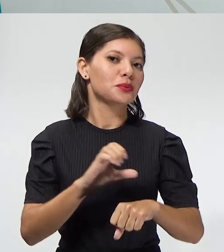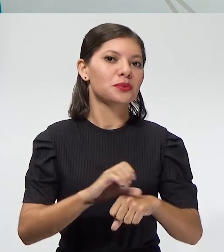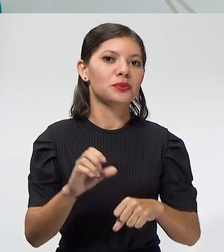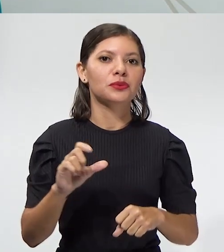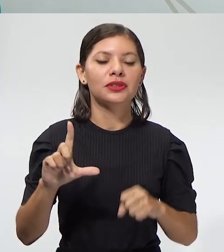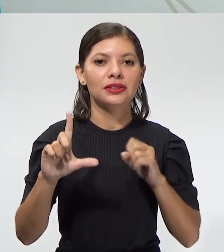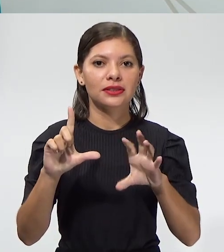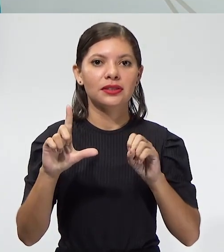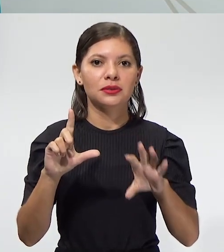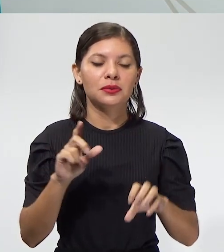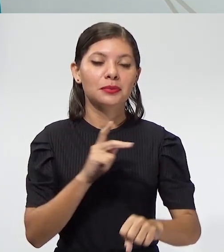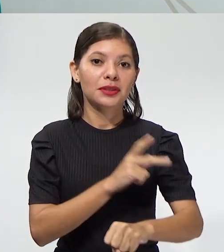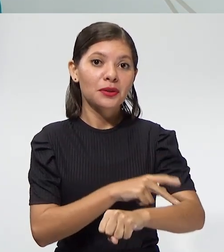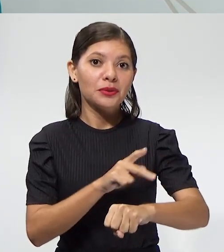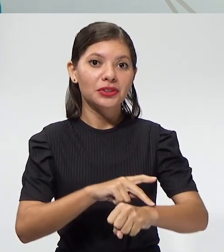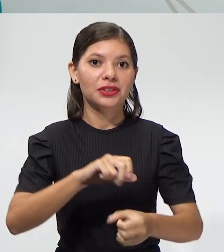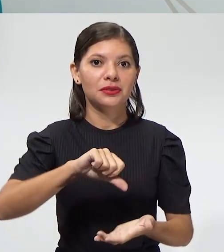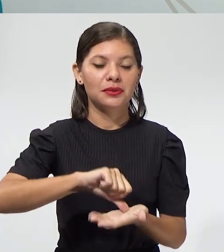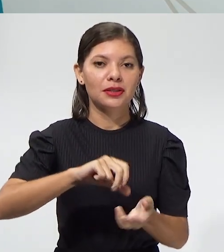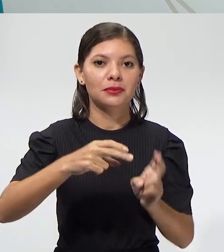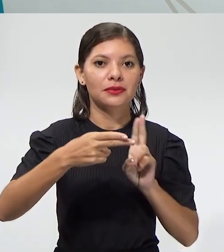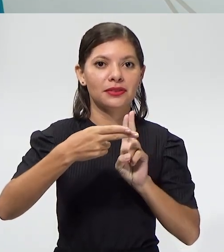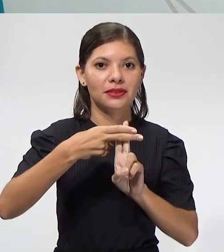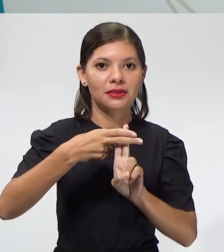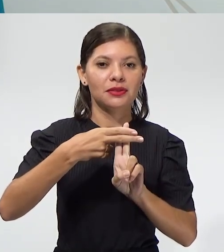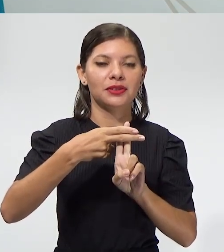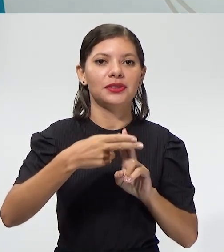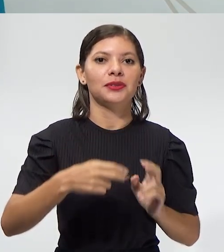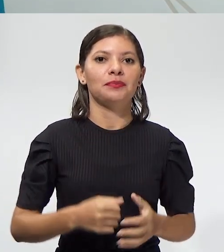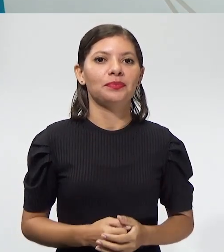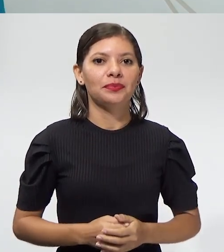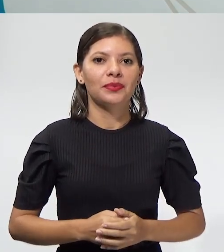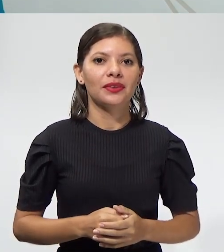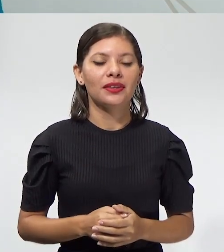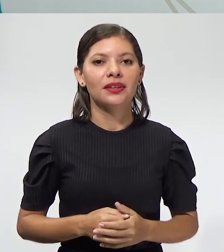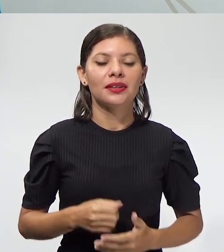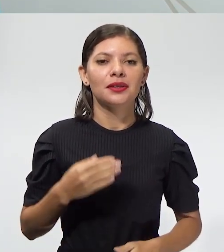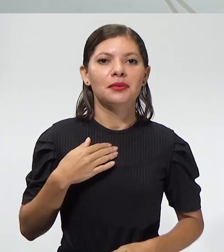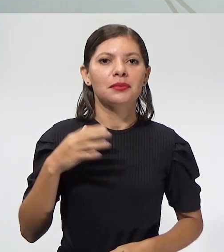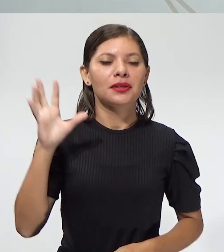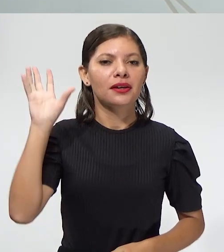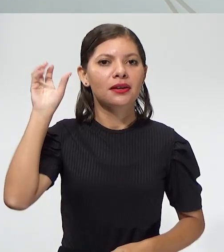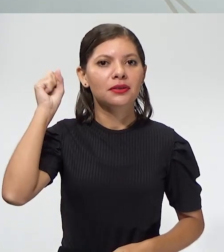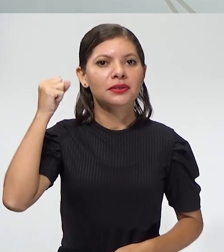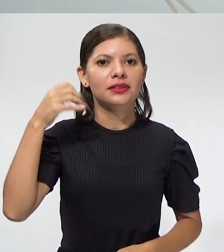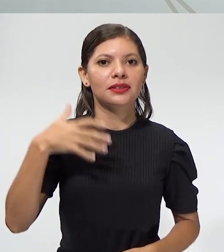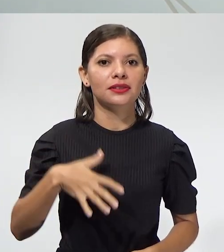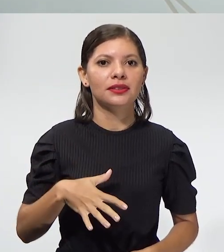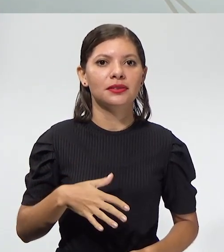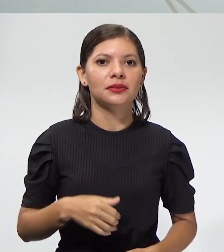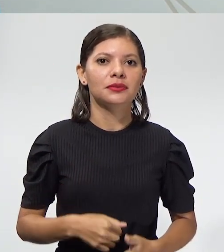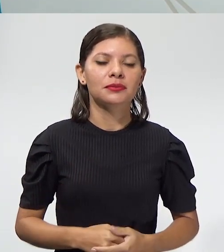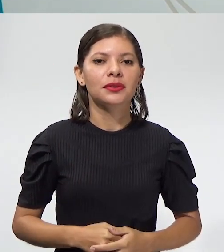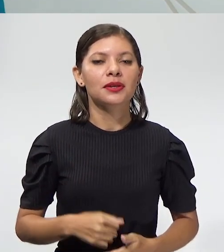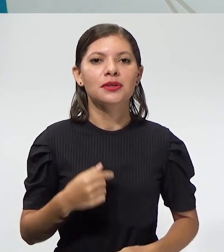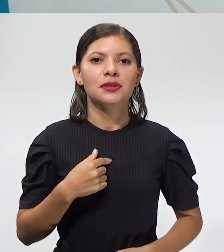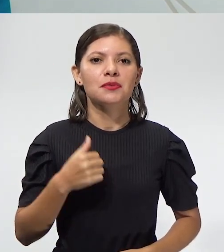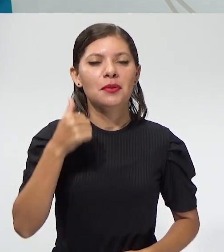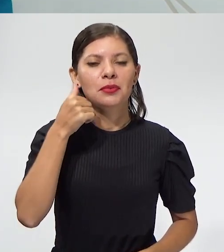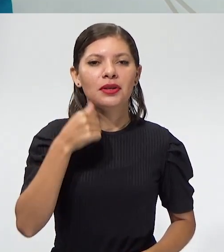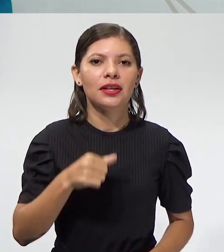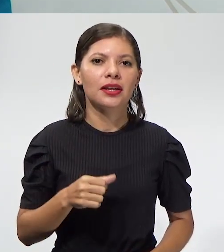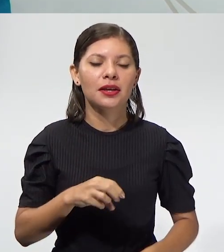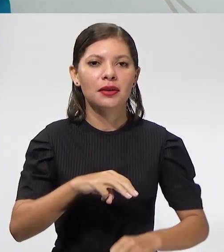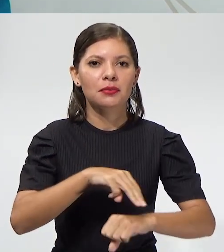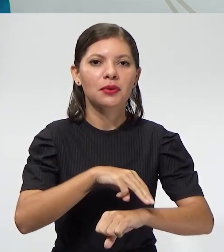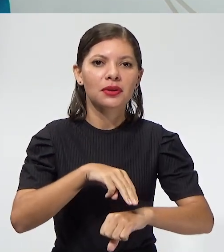em Pedagogia do Campus Porto Velho, Zona Norte. Vou fazer agora a minha audiodescrição. Eu sou uma